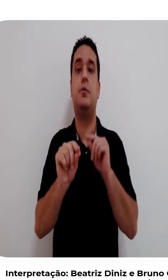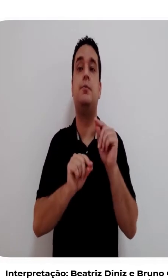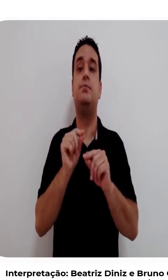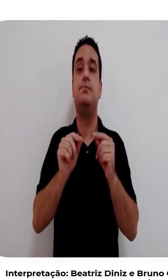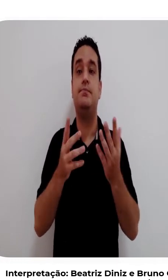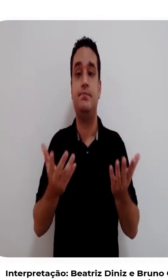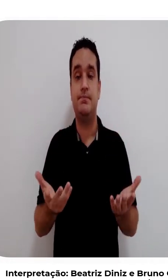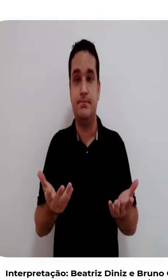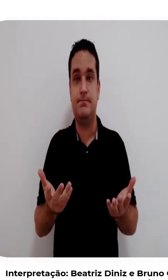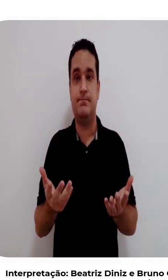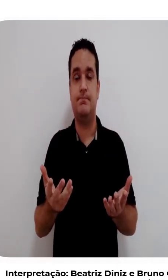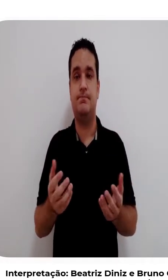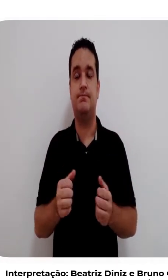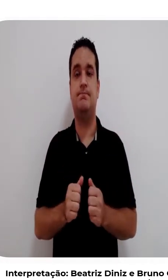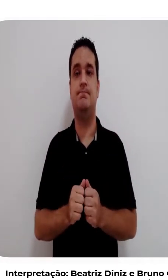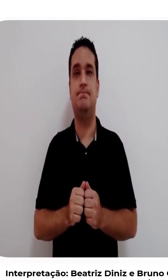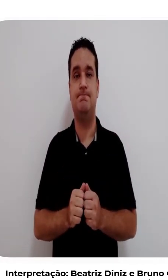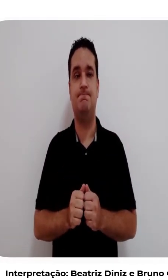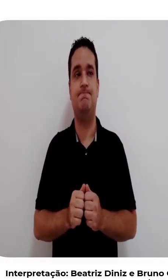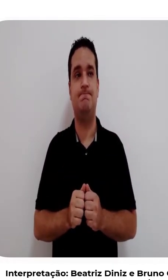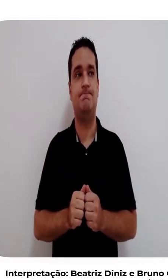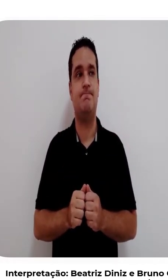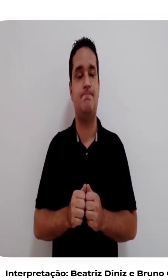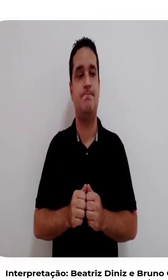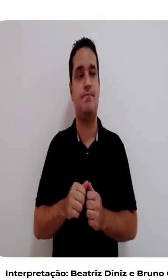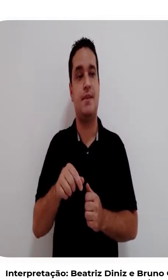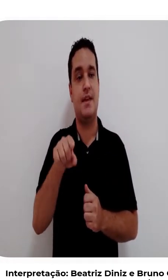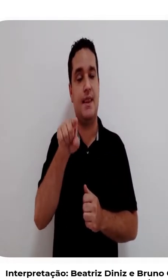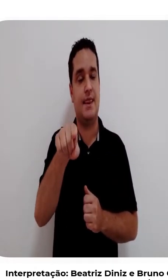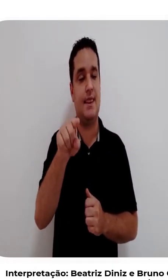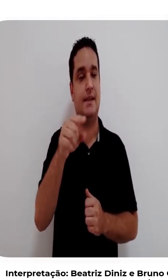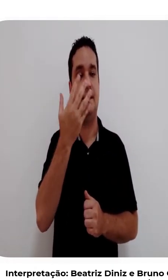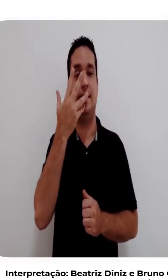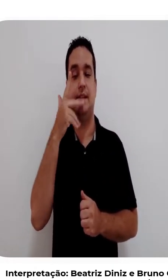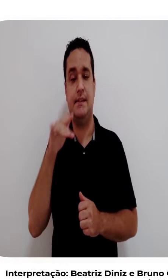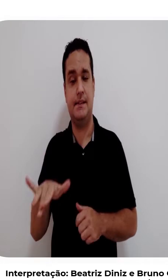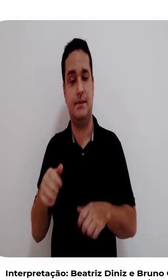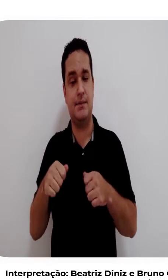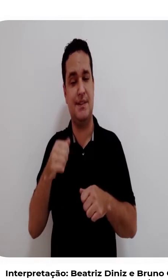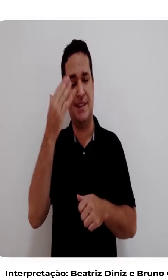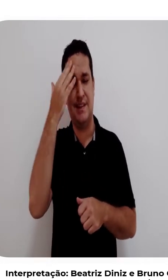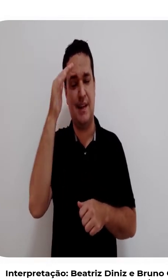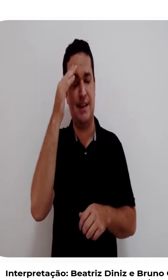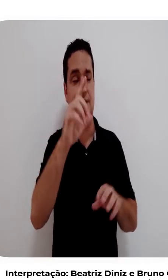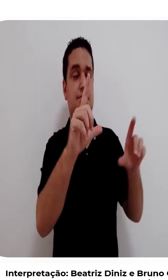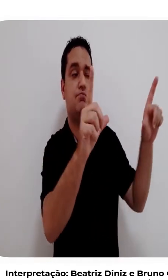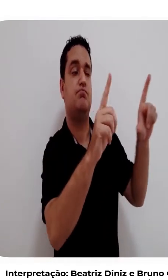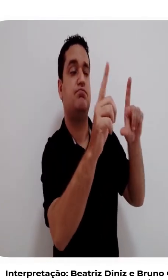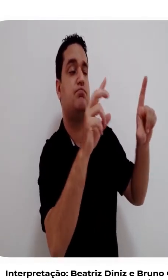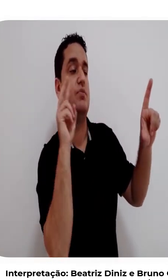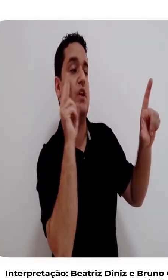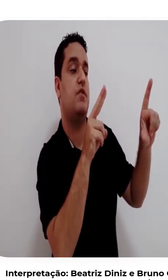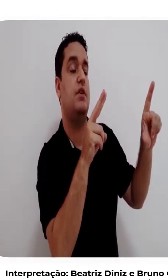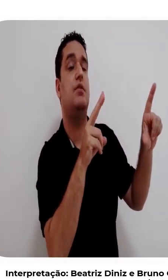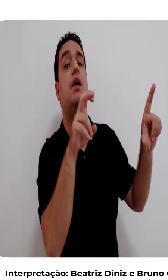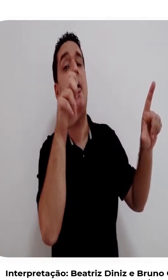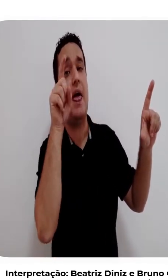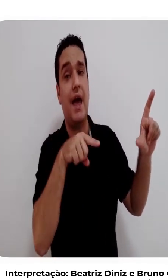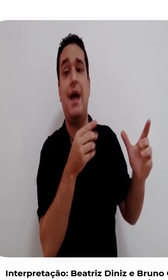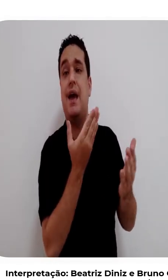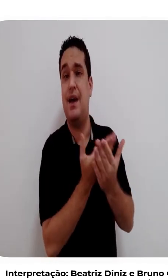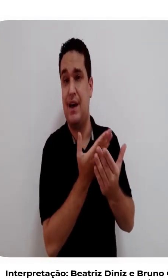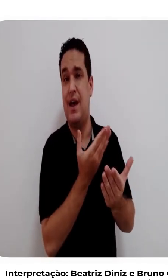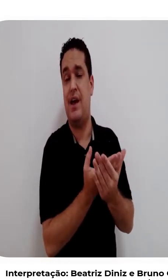momento é fazer com que a criança entenda, né, que aquilo ali é a aula, né, que ela está acontecendo,